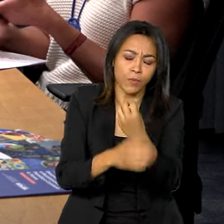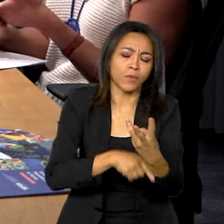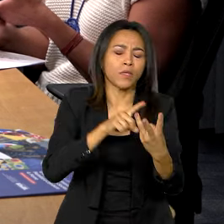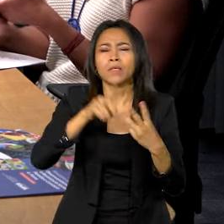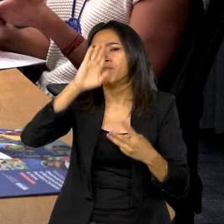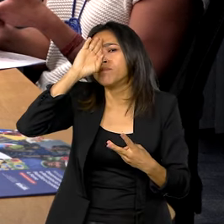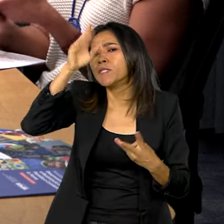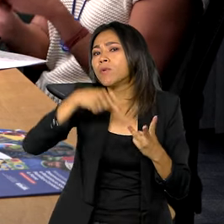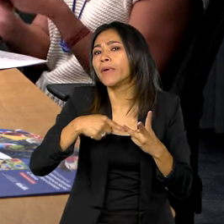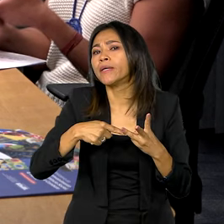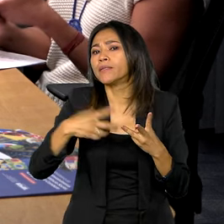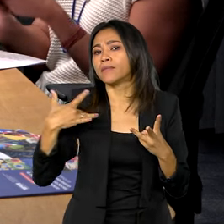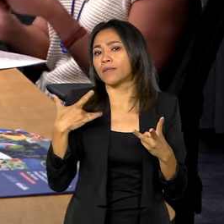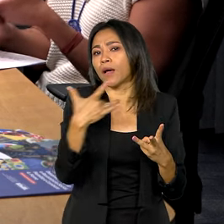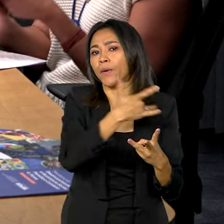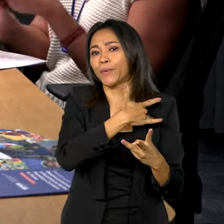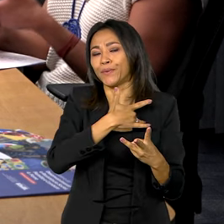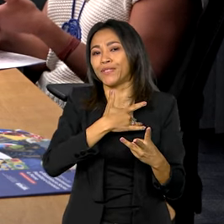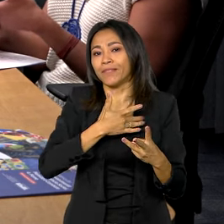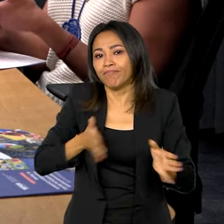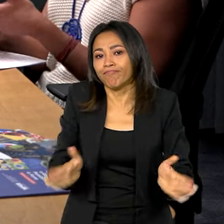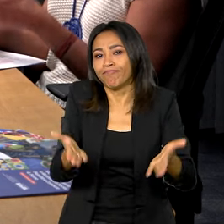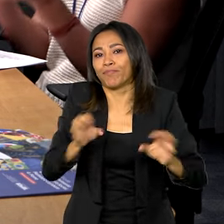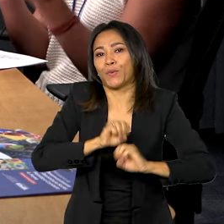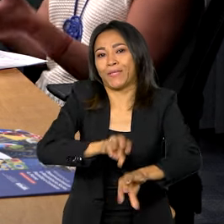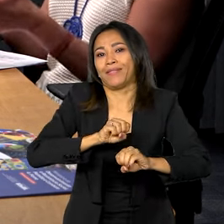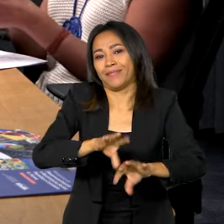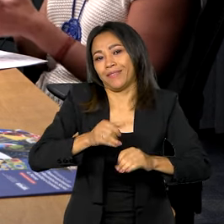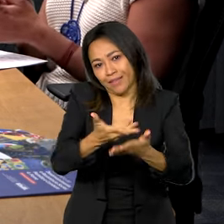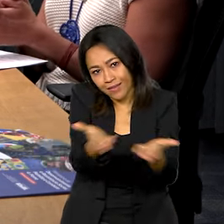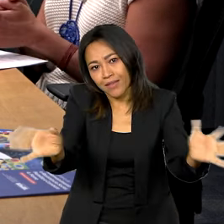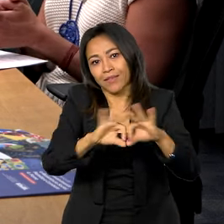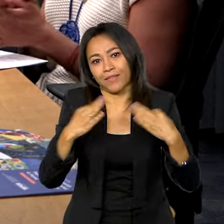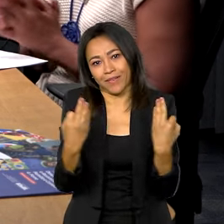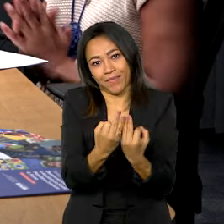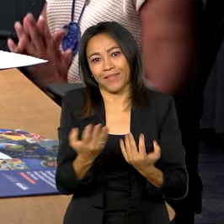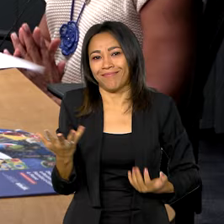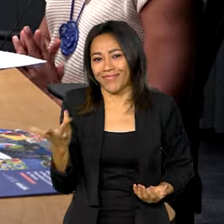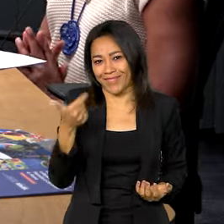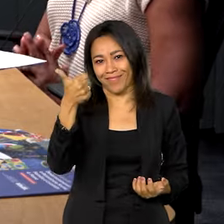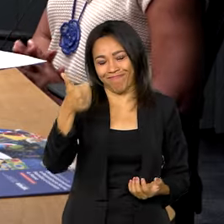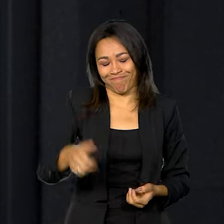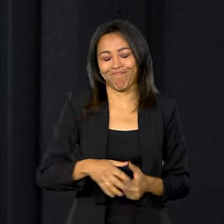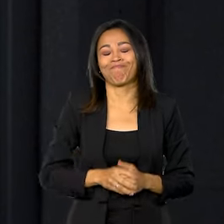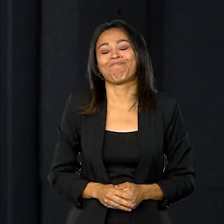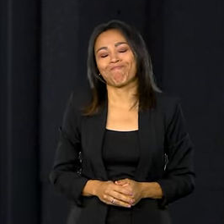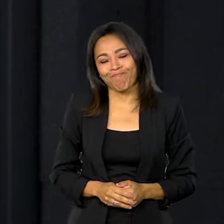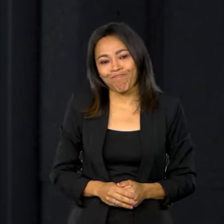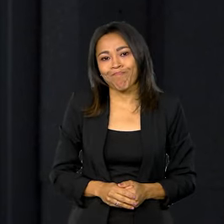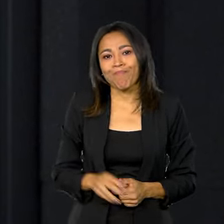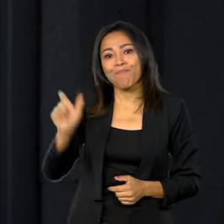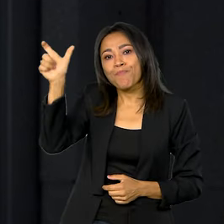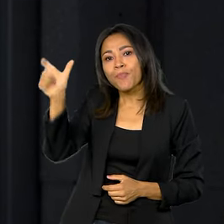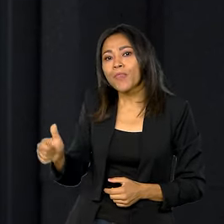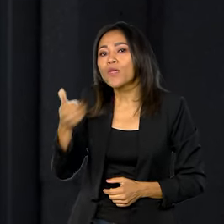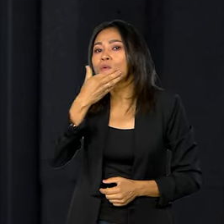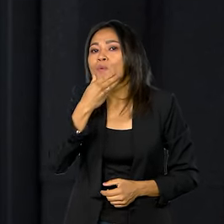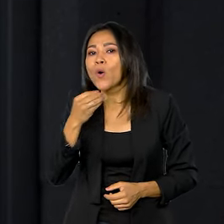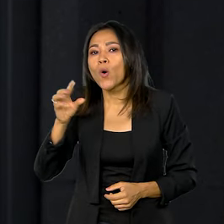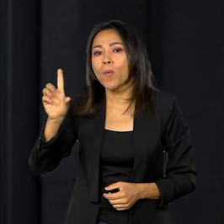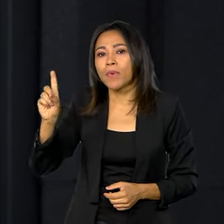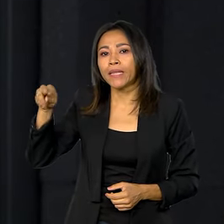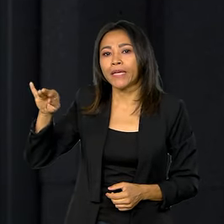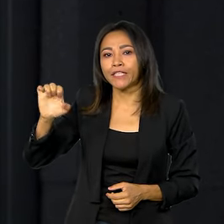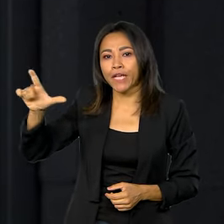traz principalmente a importância da saúde e da Educação na vida dessas famílias excelente o economista